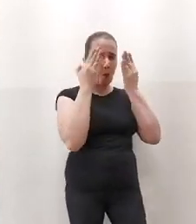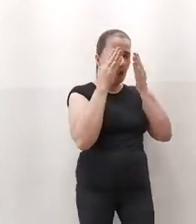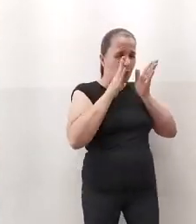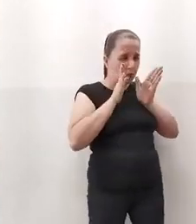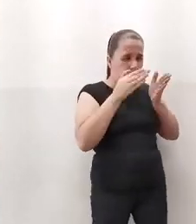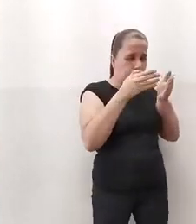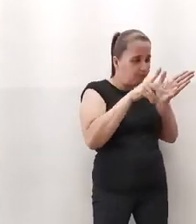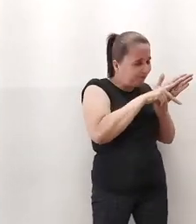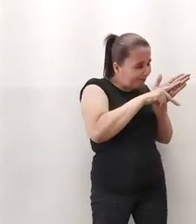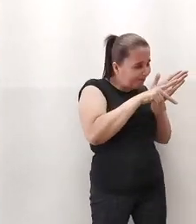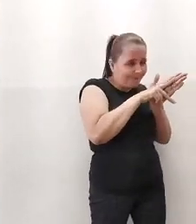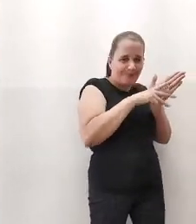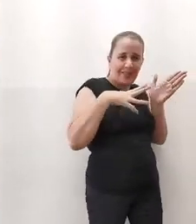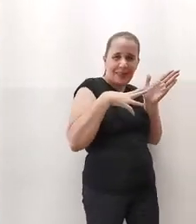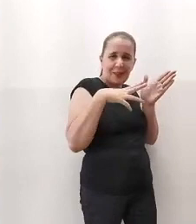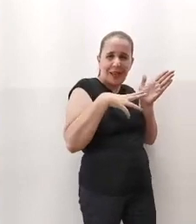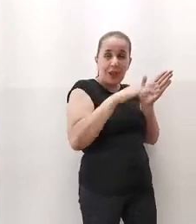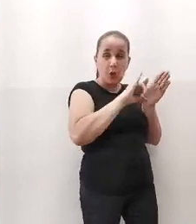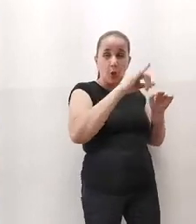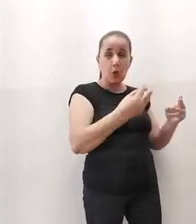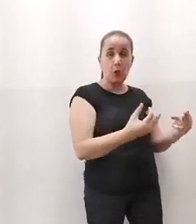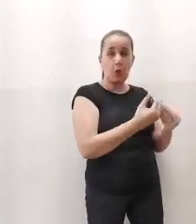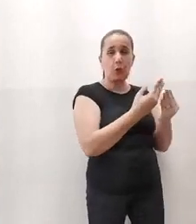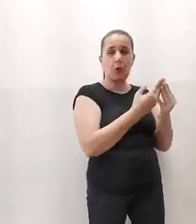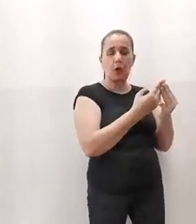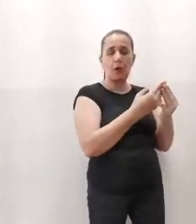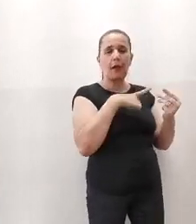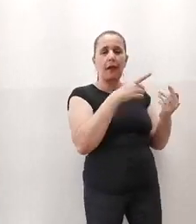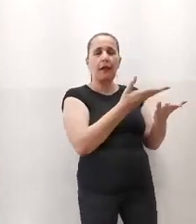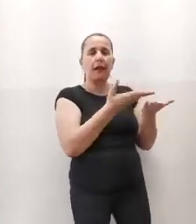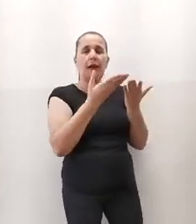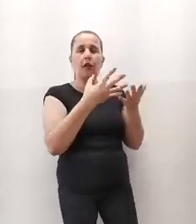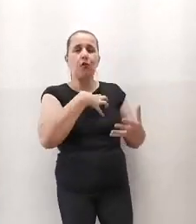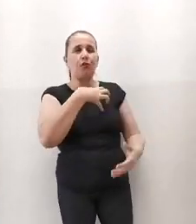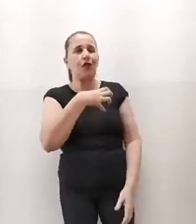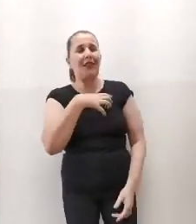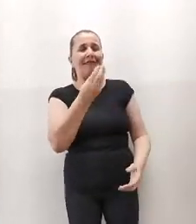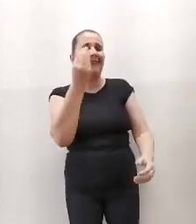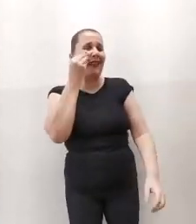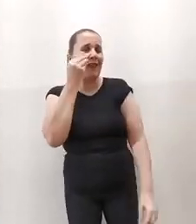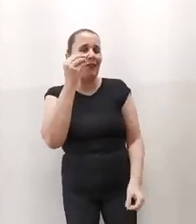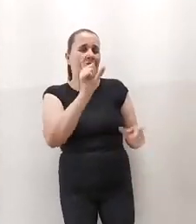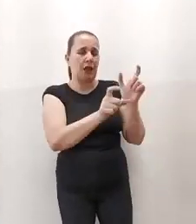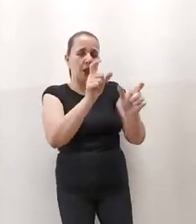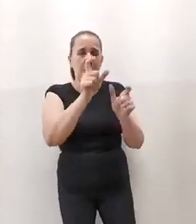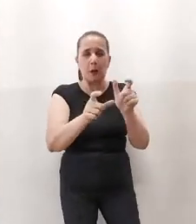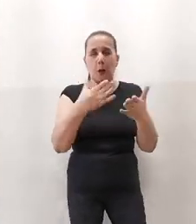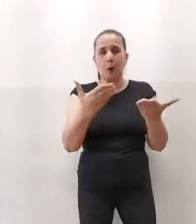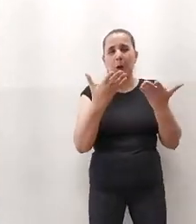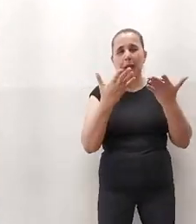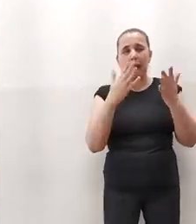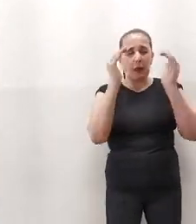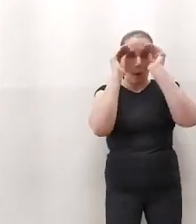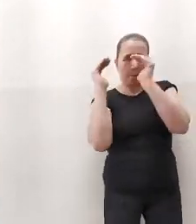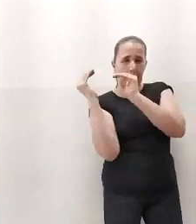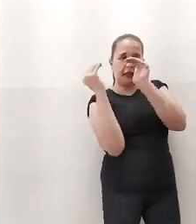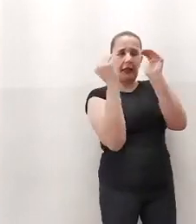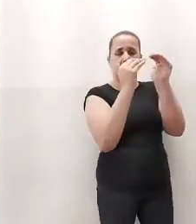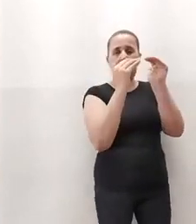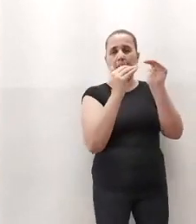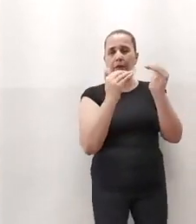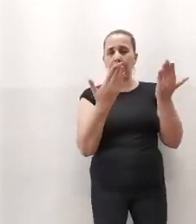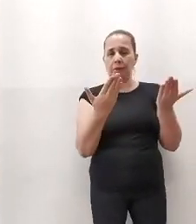ali, onde os judeus estavam de alguma forma tentando fazer com que os gentios se enquadrassem na sua